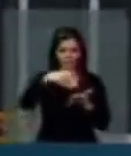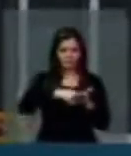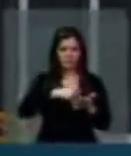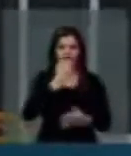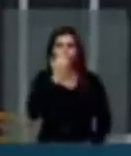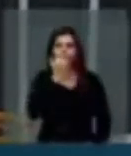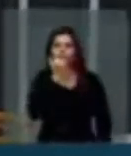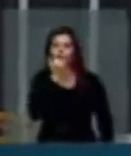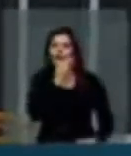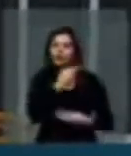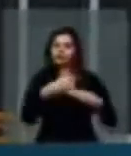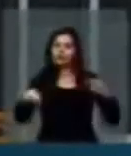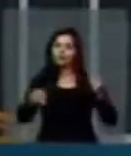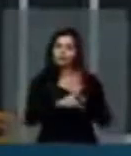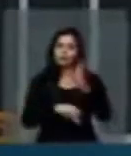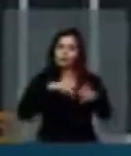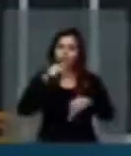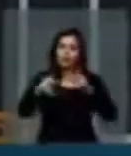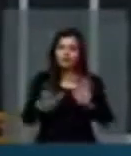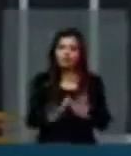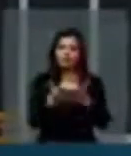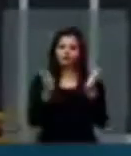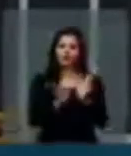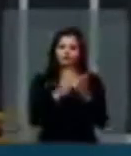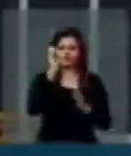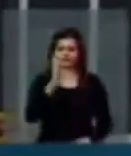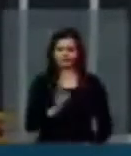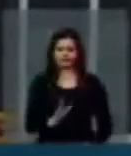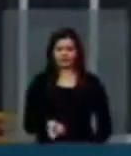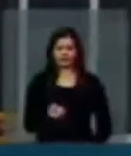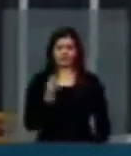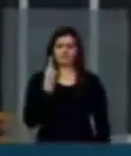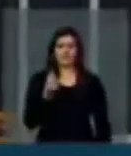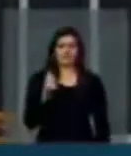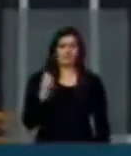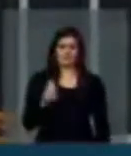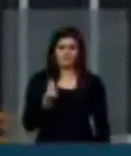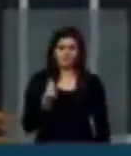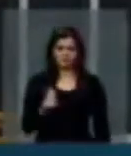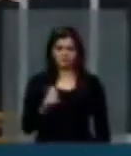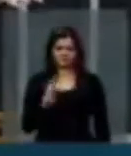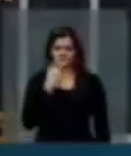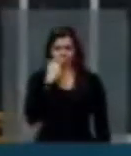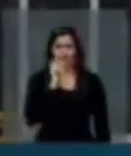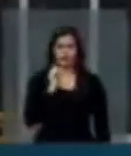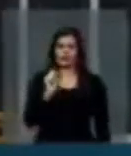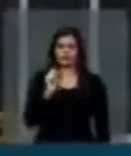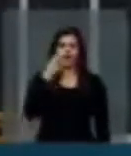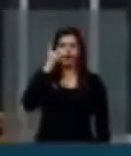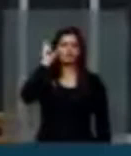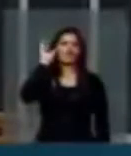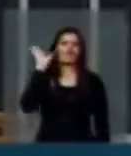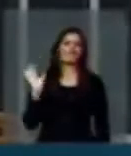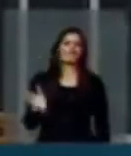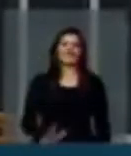dos alimentos da população mais pobre do Brasil. Até parece que assumiram antes de ontem,